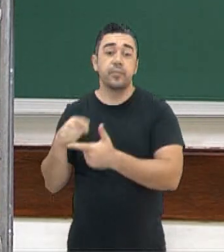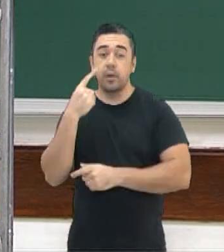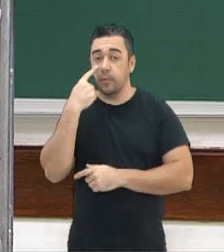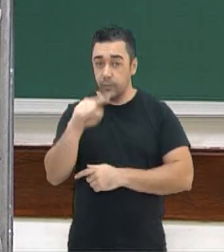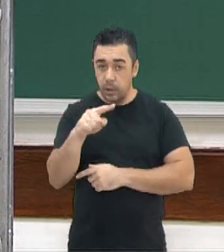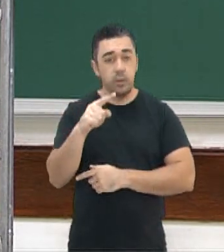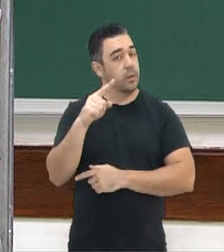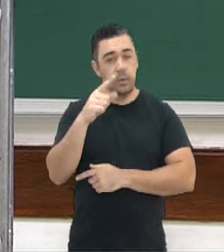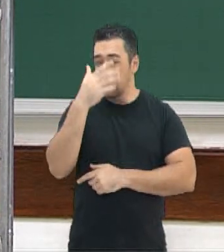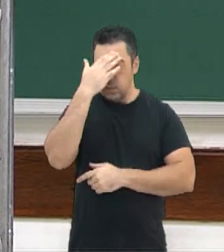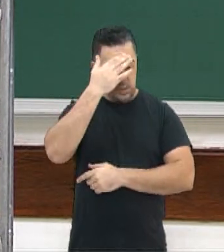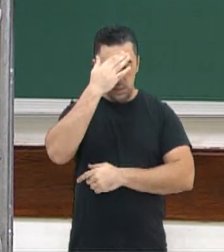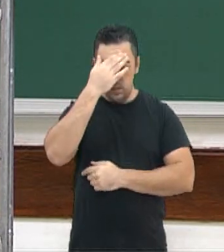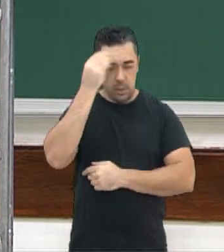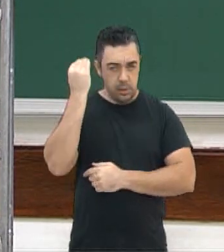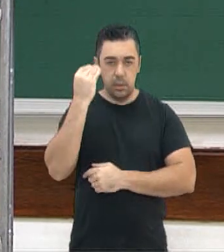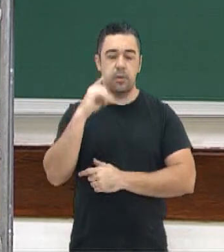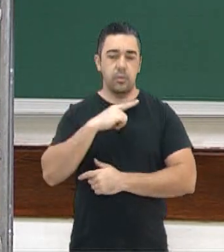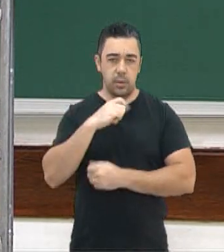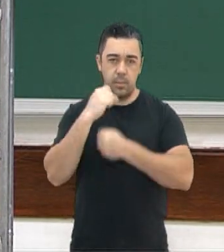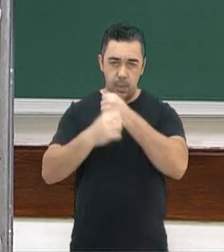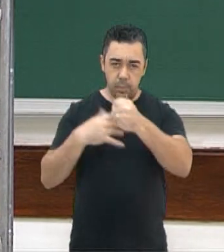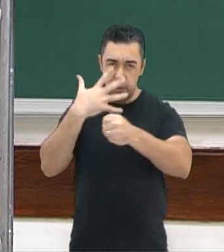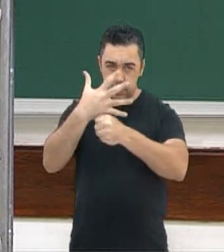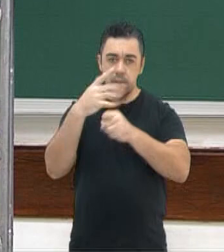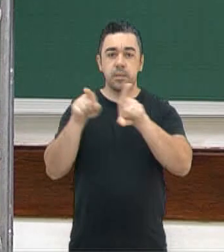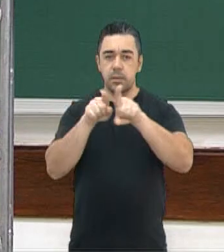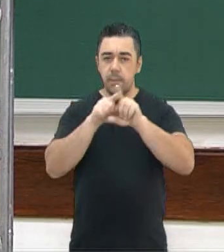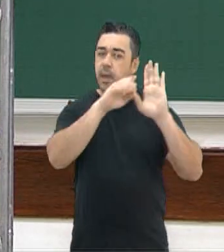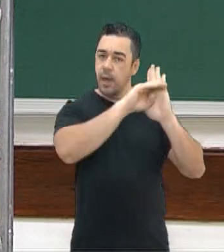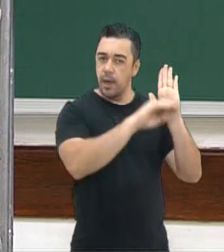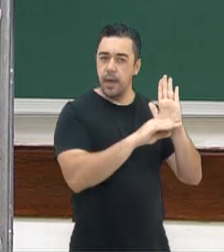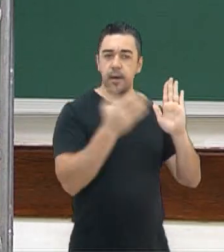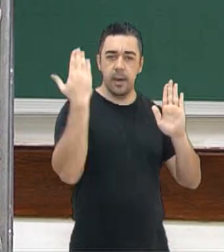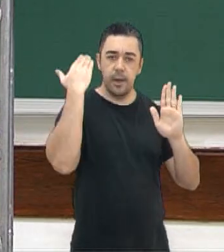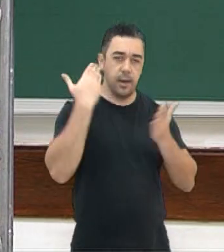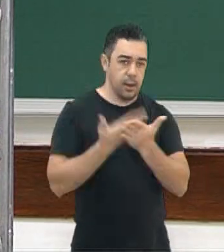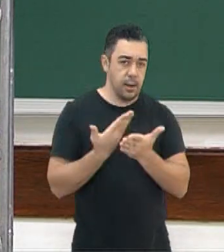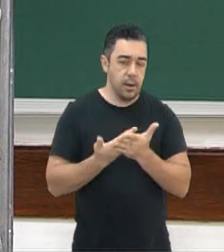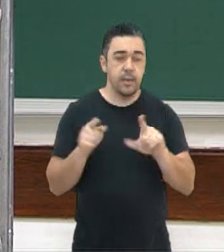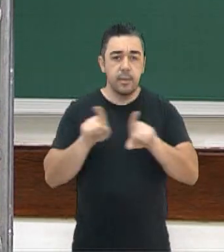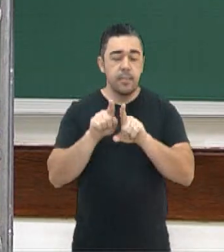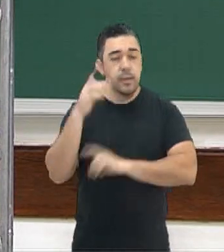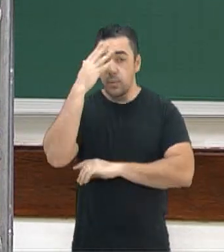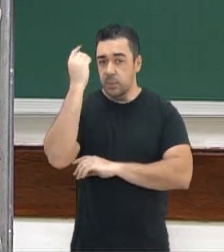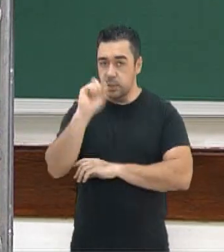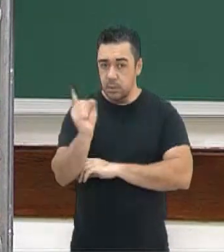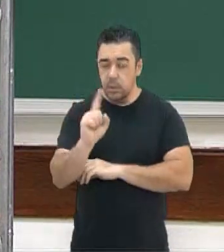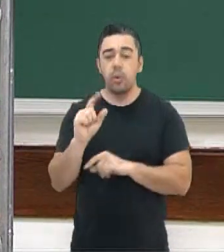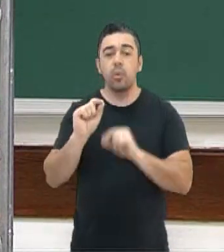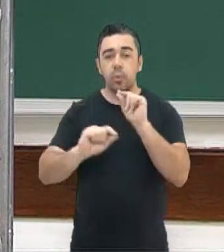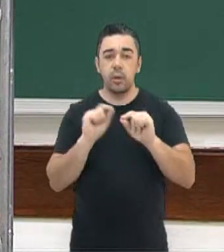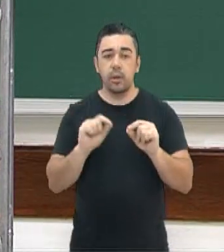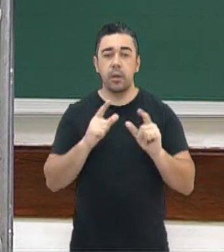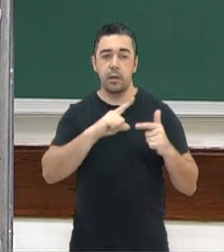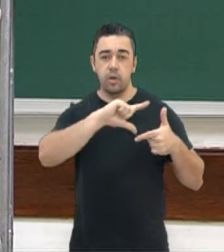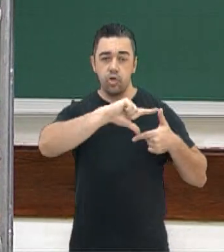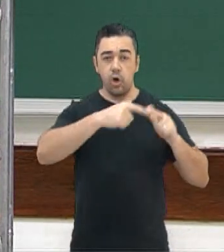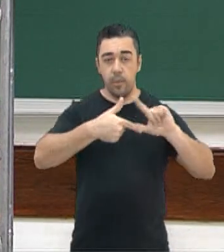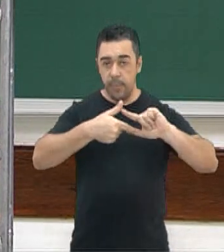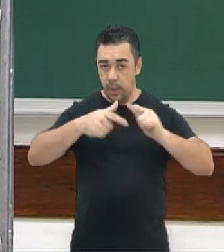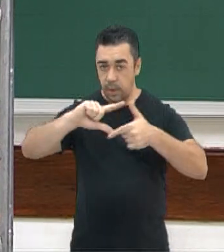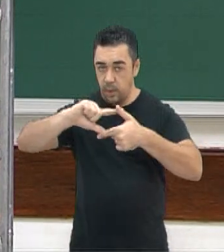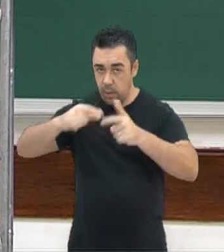esquecemos a parte lá da potência que trabalhamos em algumas aulas passadas, não esquecemos de trabalhar a parte de geometria junto